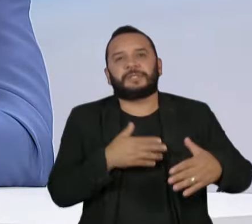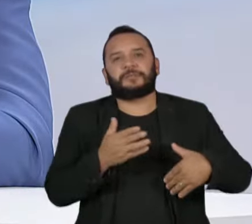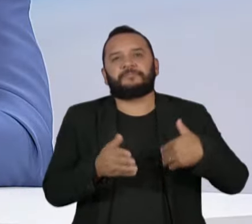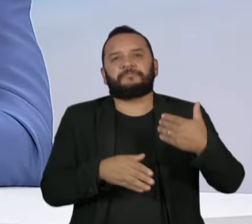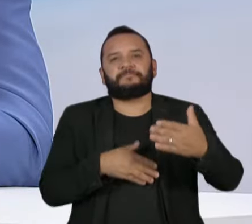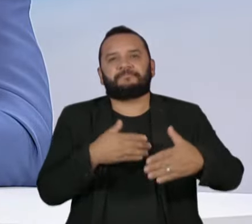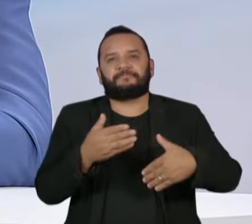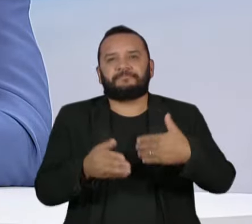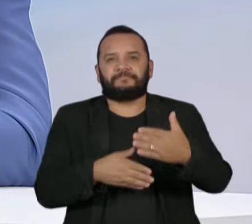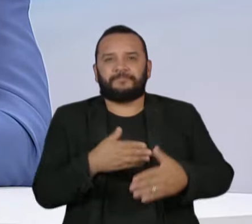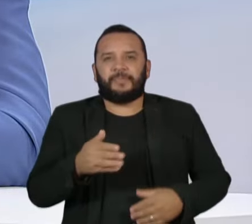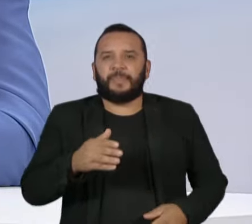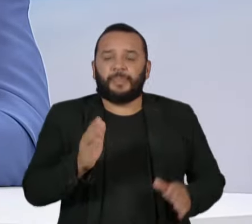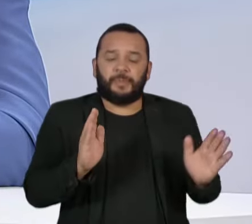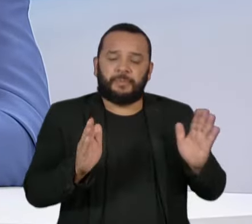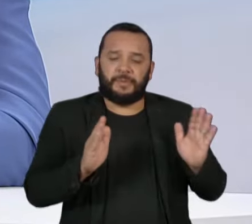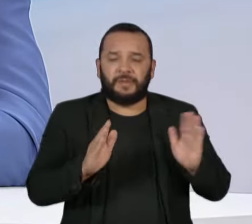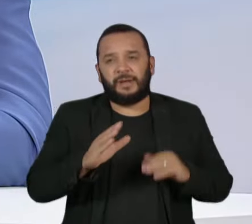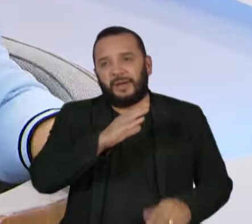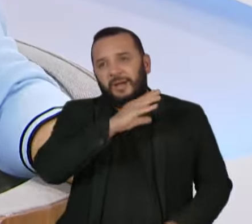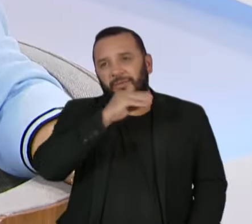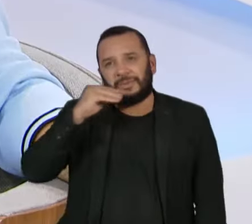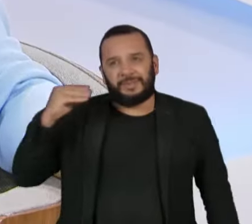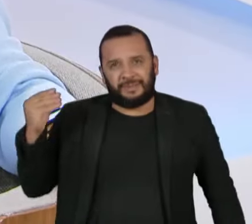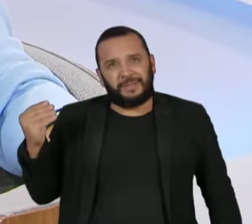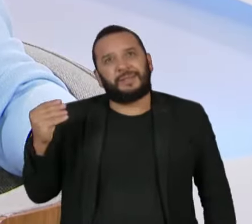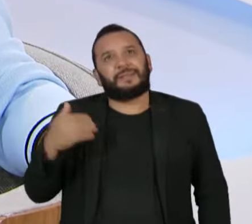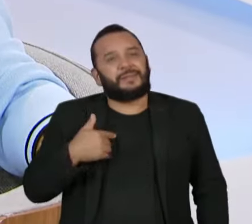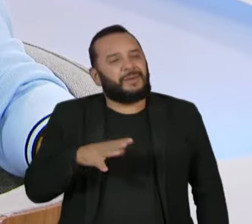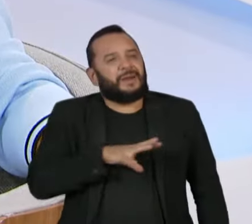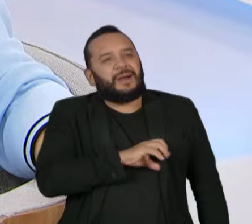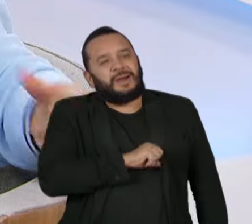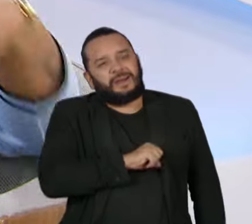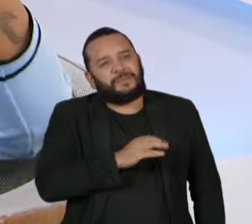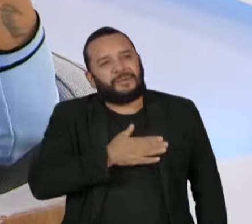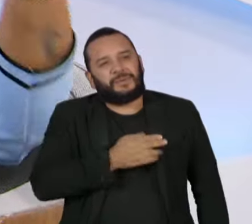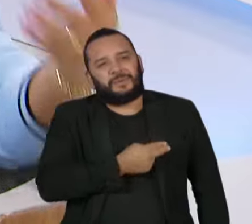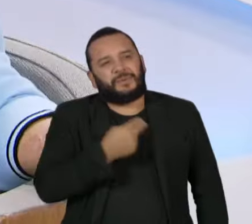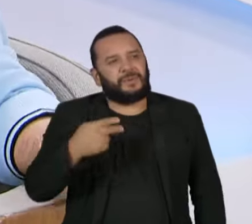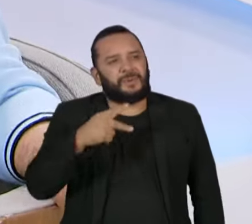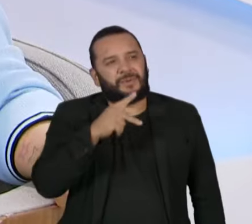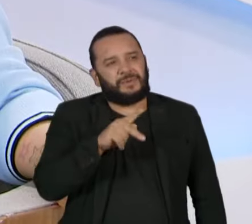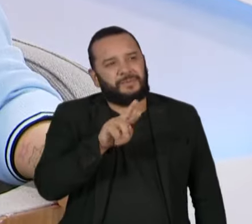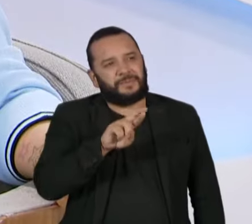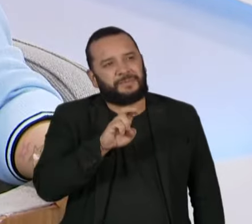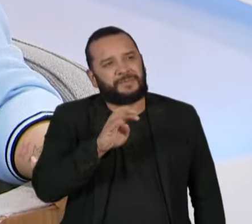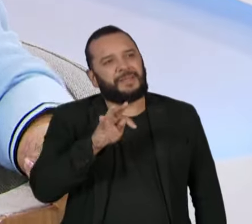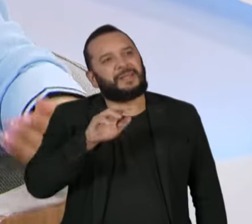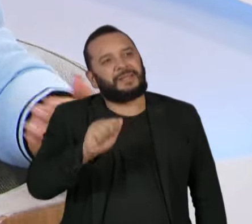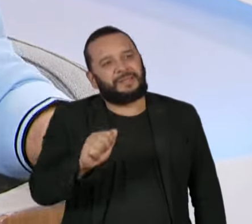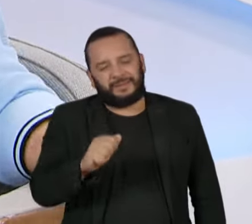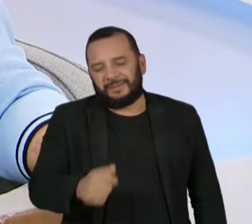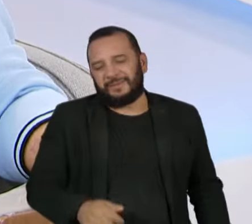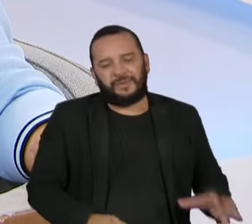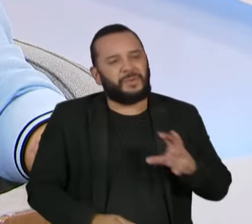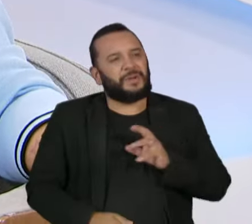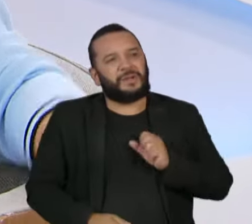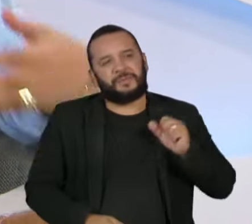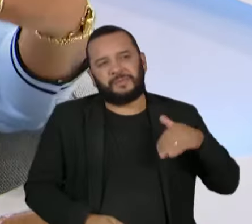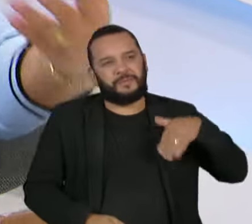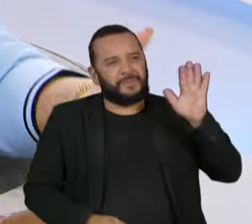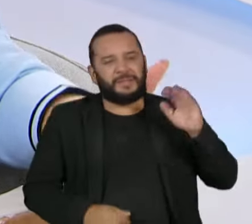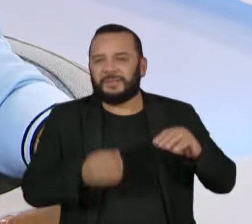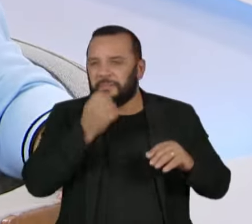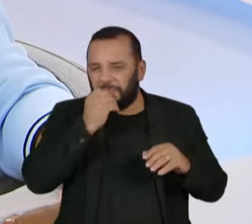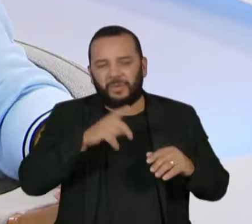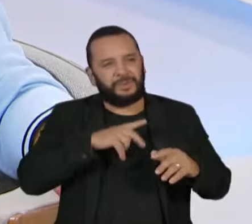assim, a primeira adolescência eu já estava amando o meu nome e cada dia amo mais e que bom que tem muitas pretas e